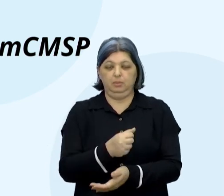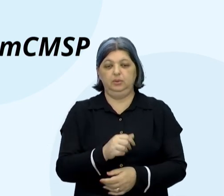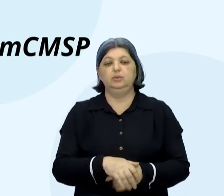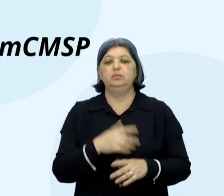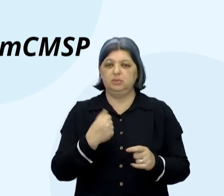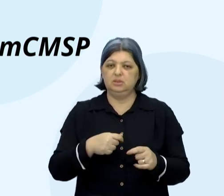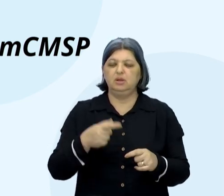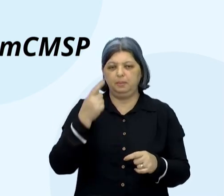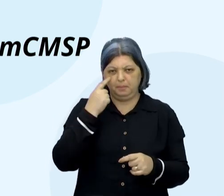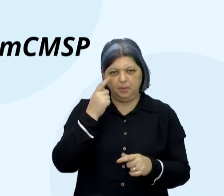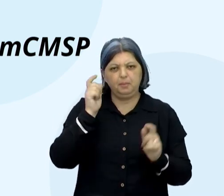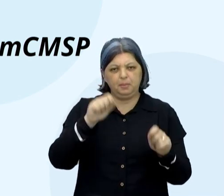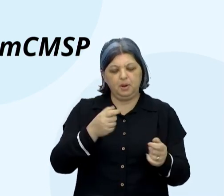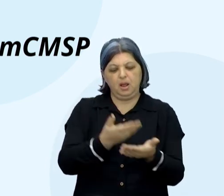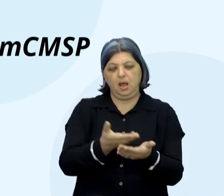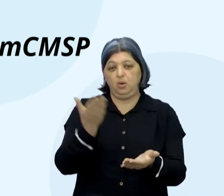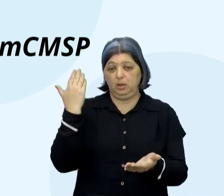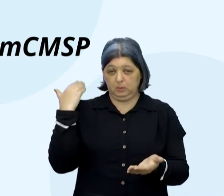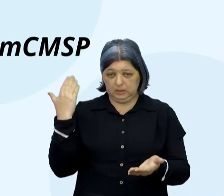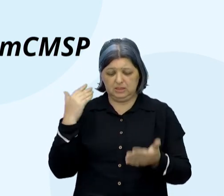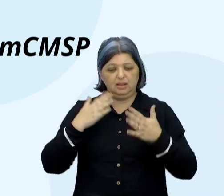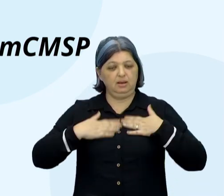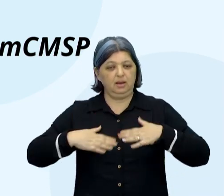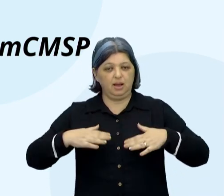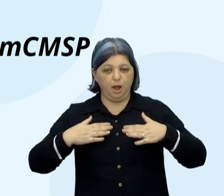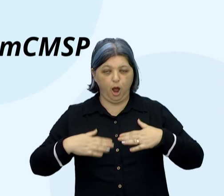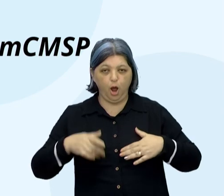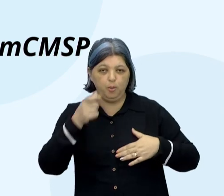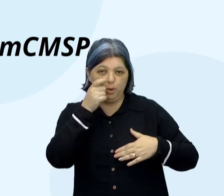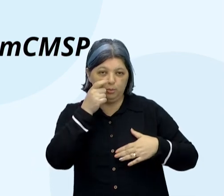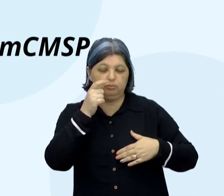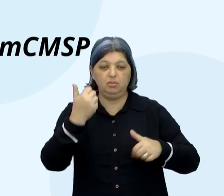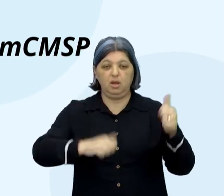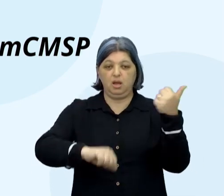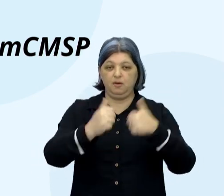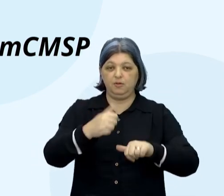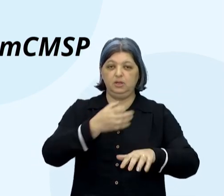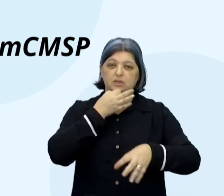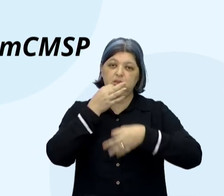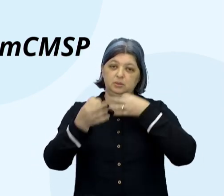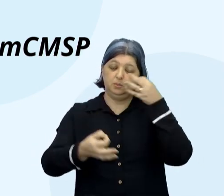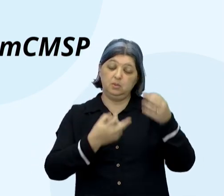os conteúdos das aulas anteriores com mais calma. Avalie, comente o que você